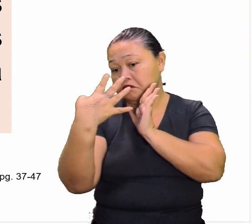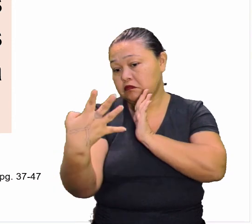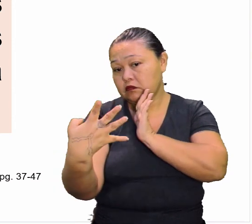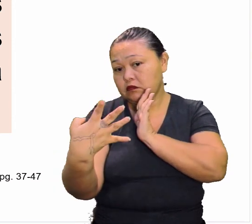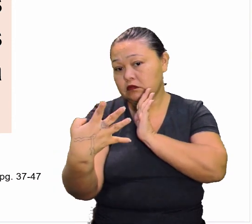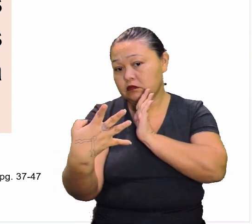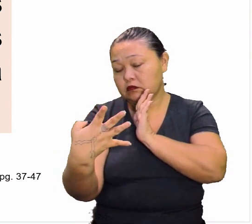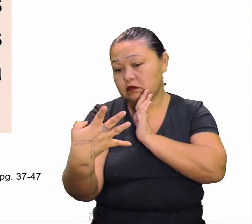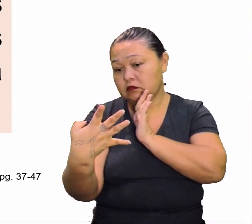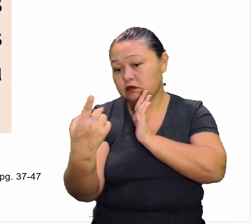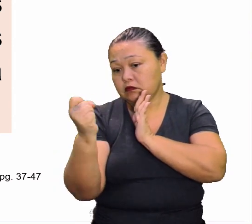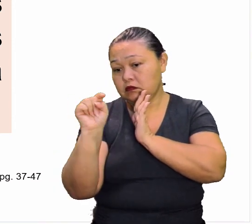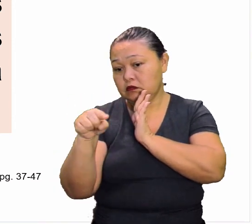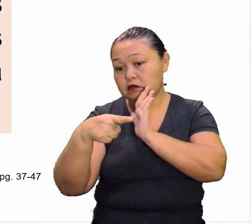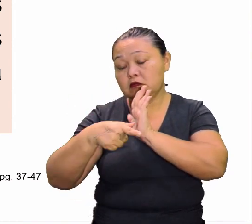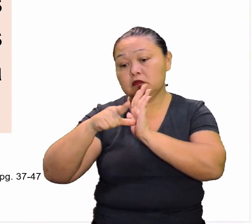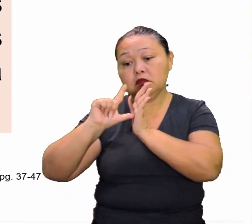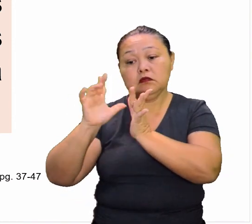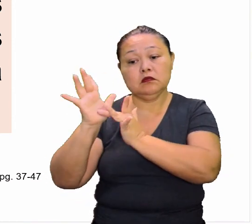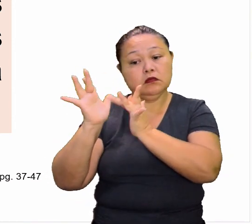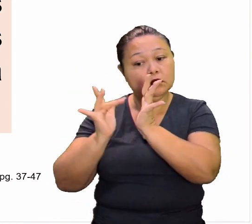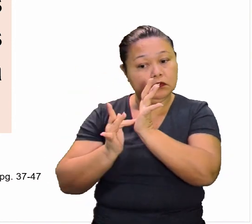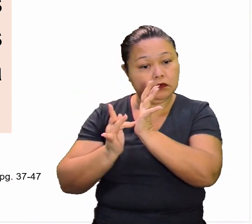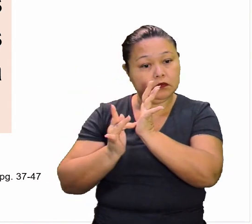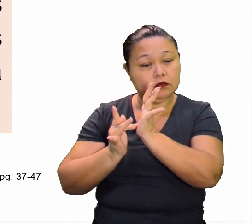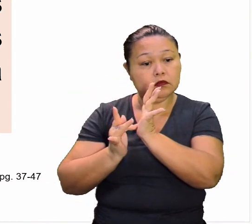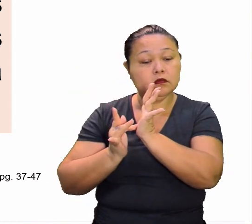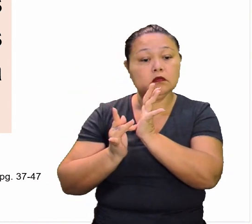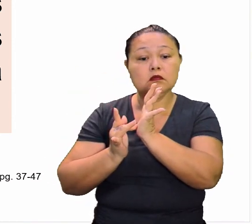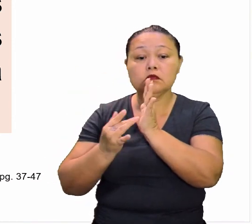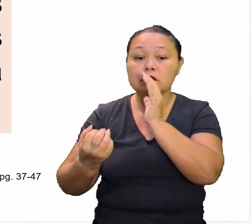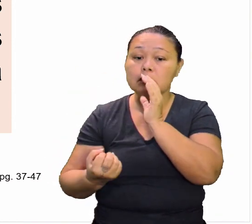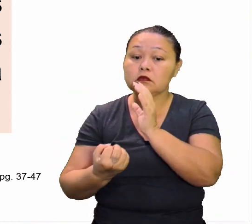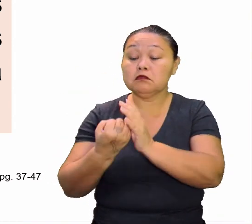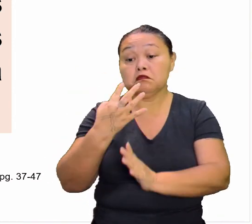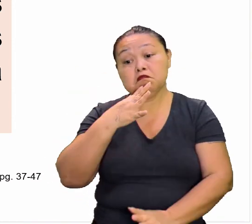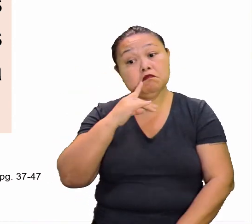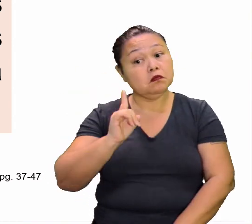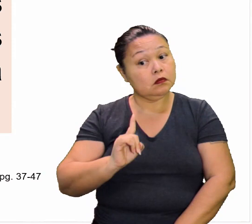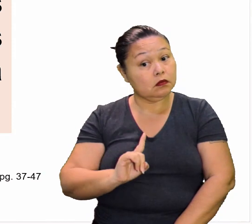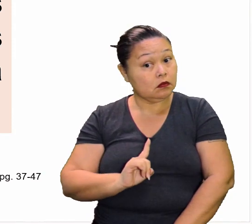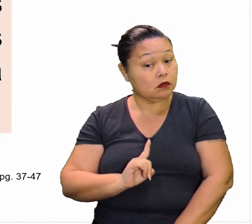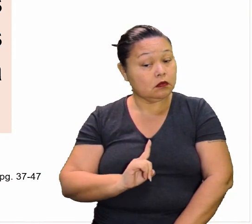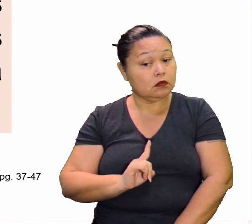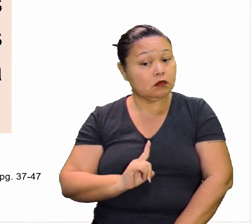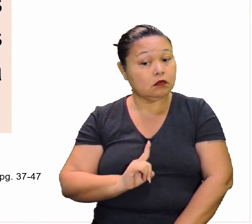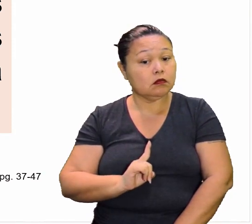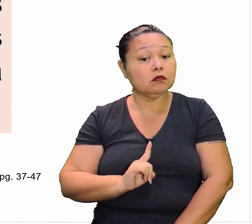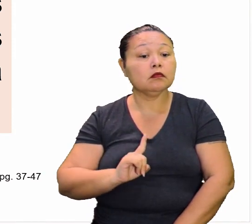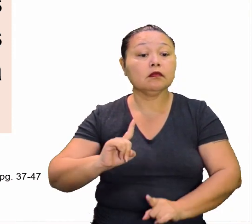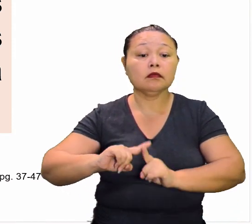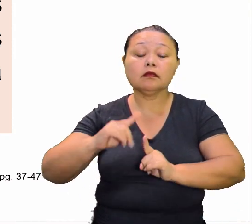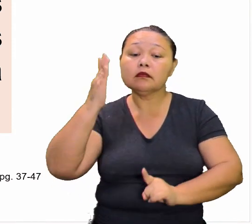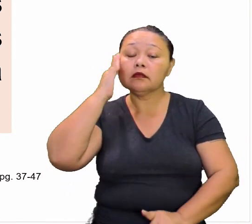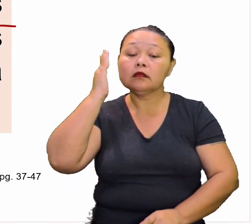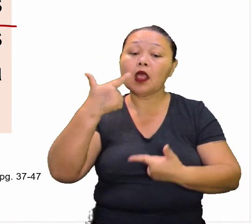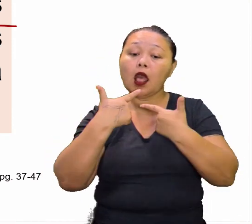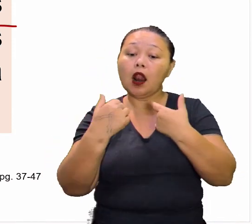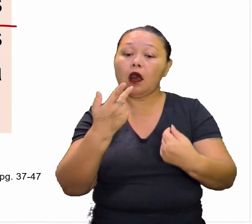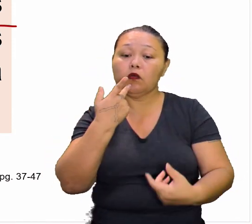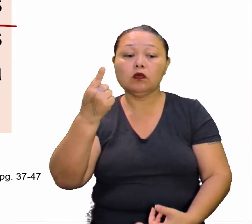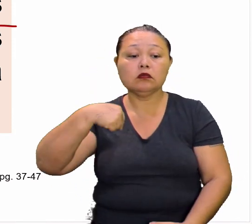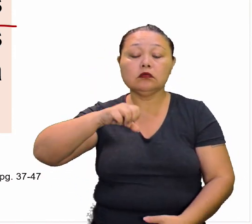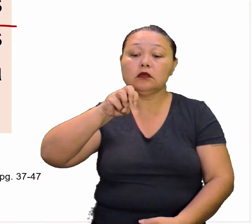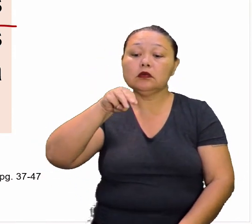IV, milênios antes de Cristo. Sua origem ainda é desconhecida, mas sabe-se que a língua